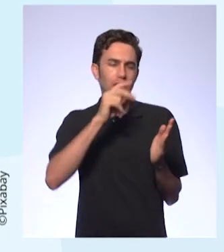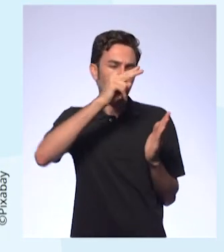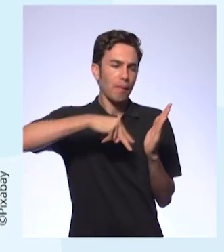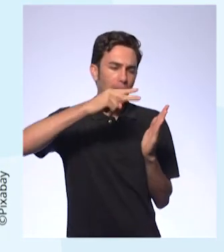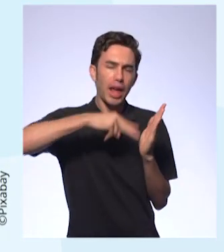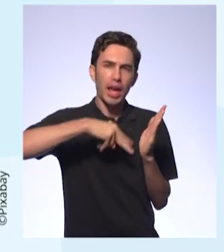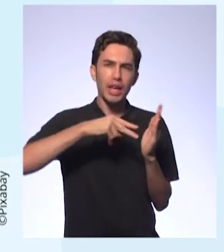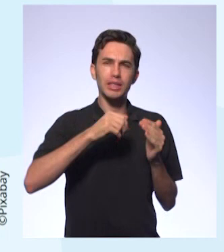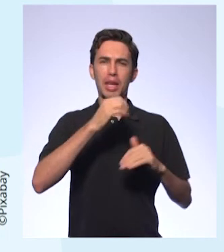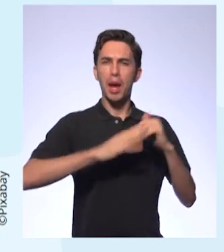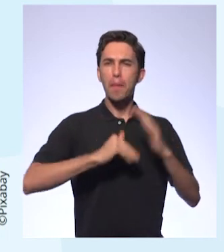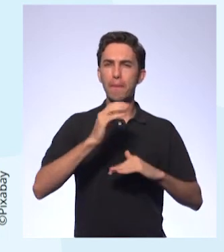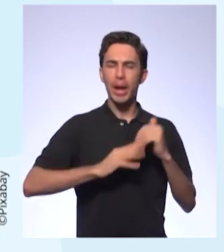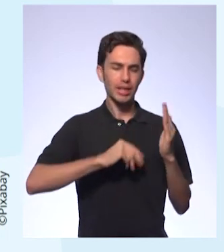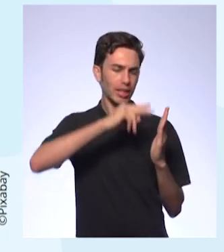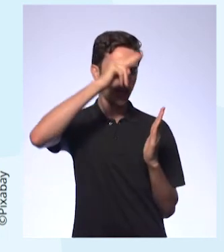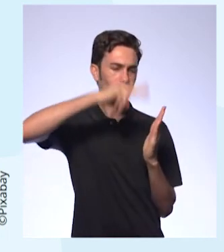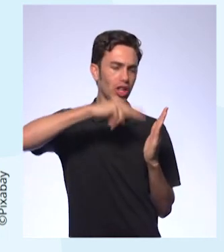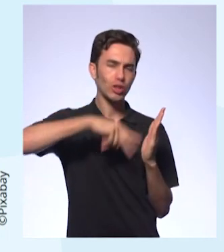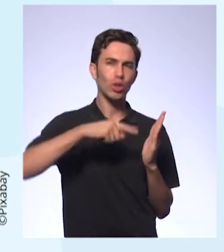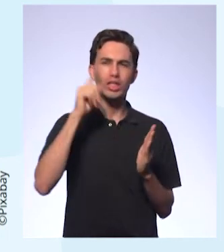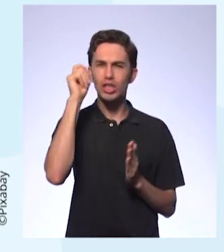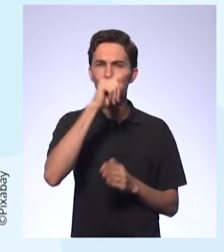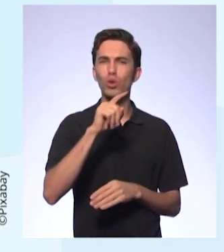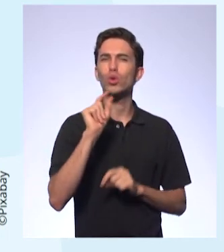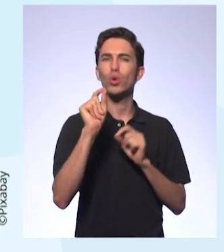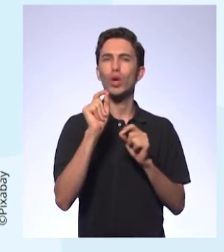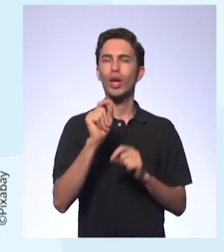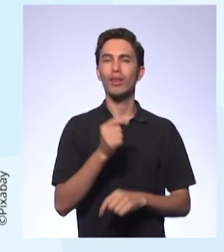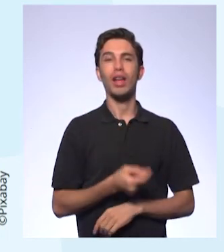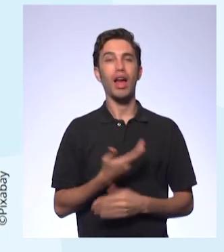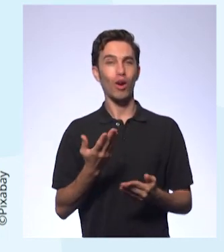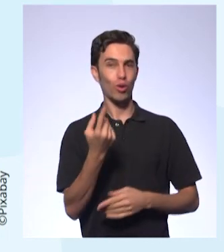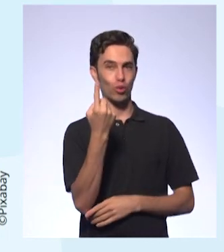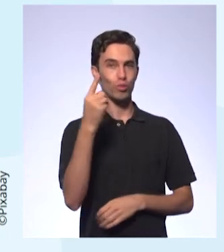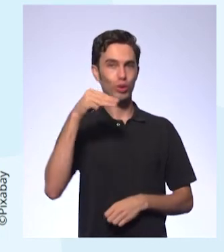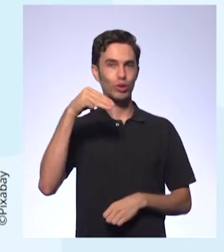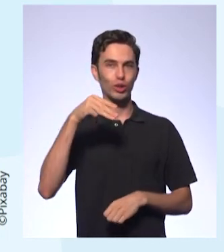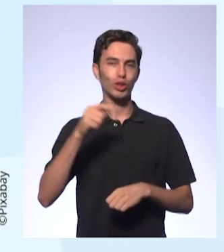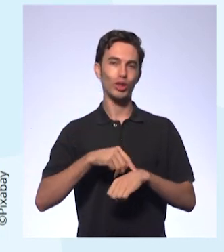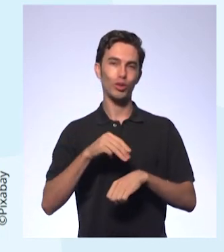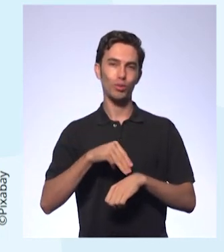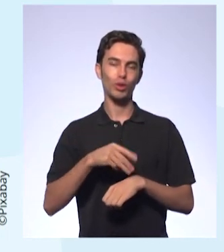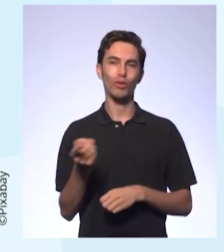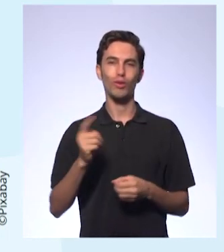leitura? Qual a sua dificuldade? Eu vou dar só 1 minutinho para responder e a gente já volta.